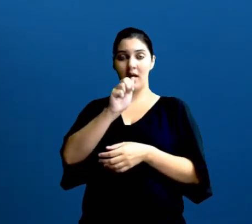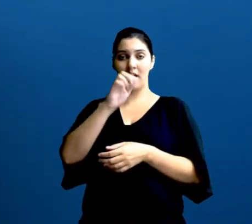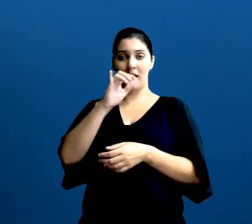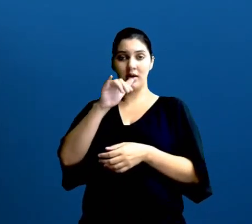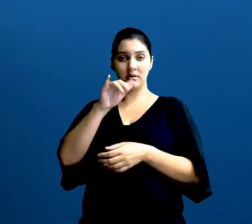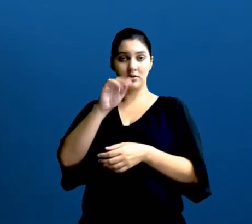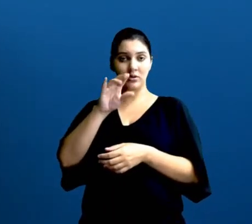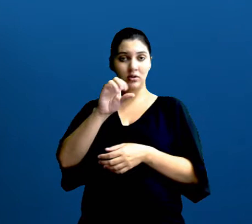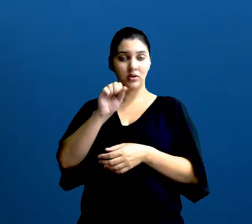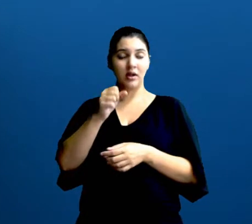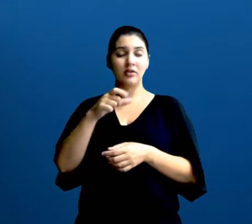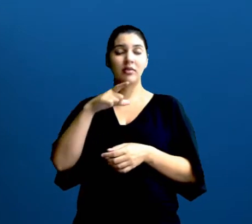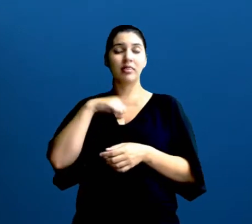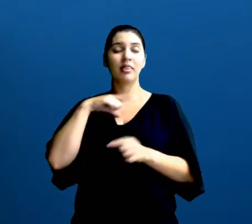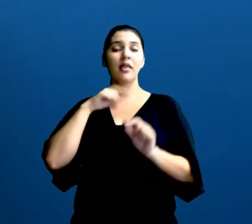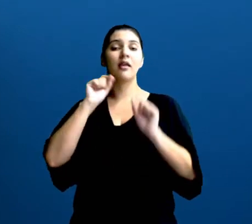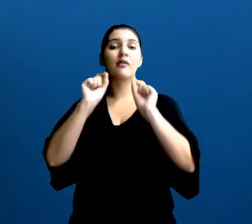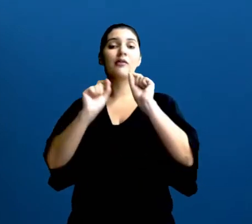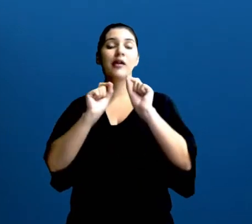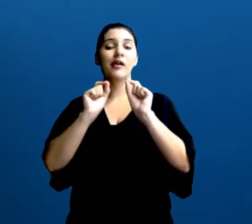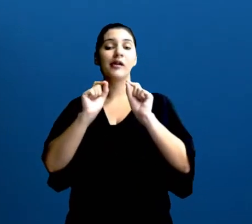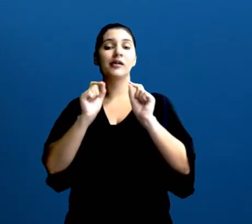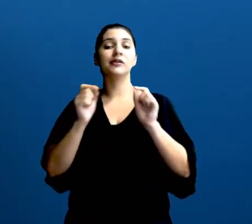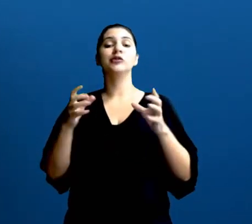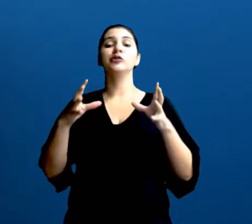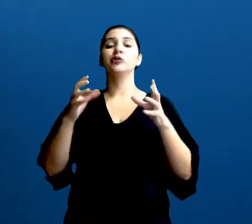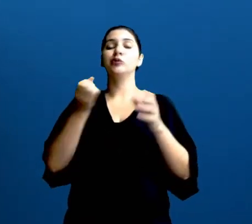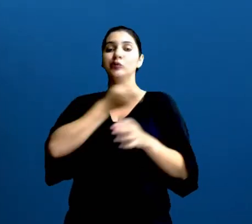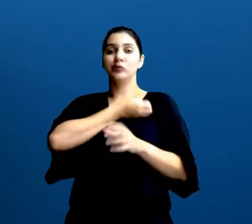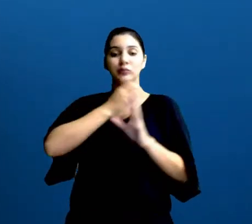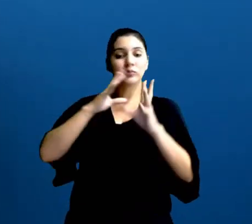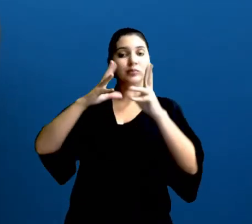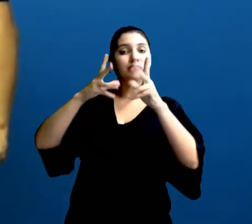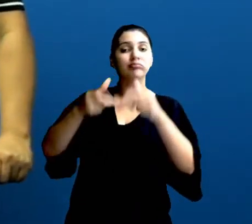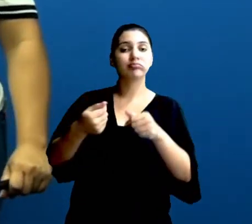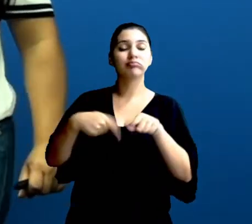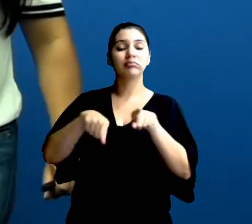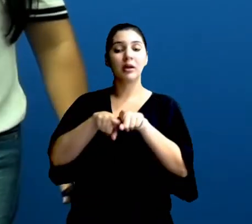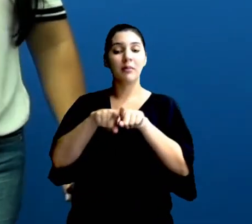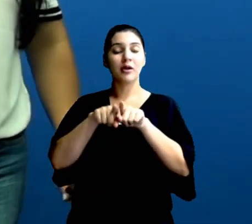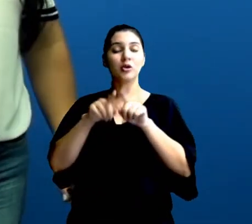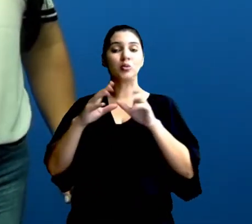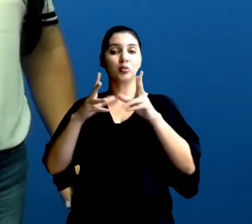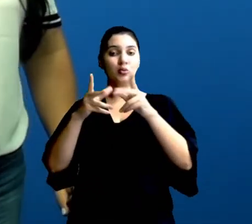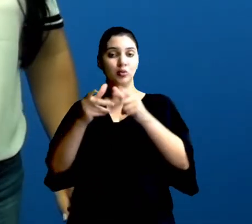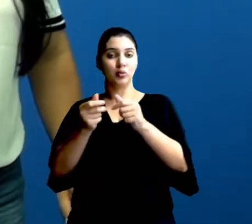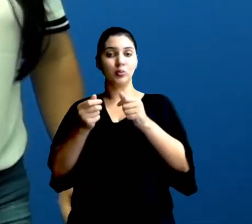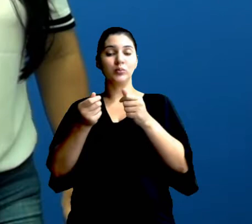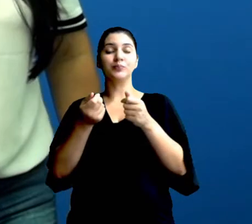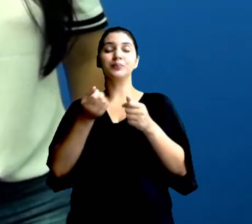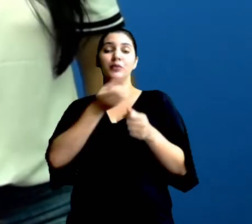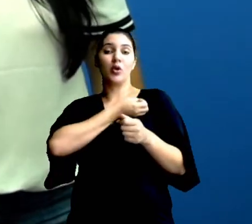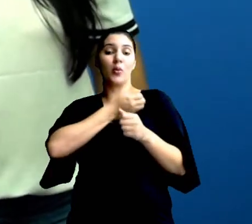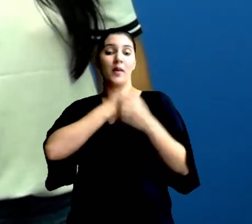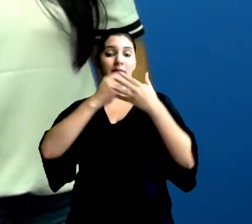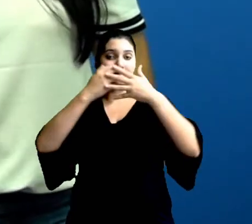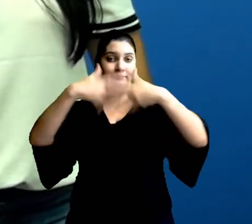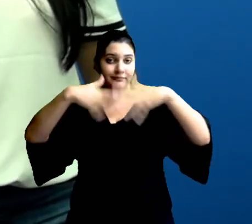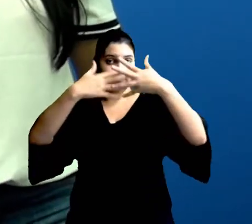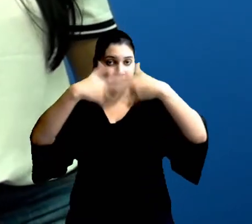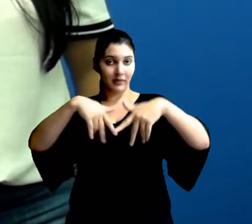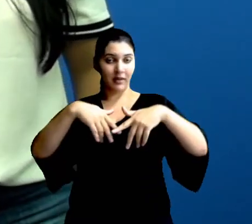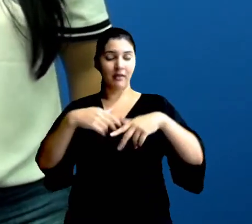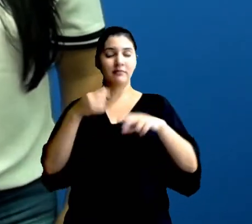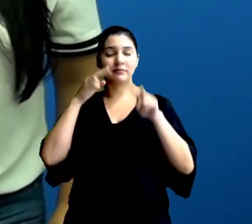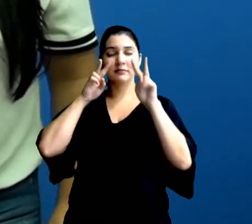racionais, está contido quem? Os números inteiros, que também está contido os números naturais, tá certo? Que aí a gente vai